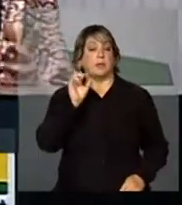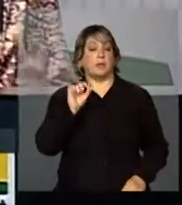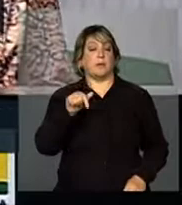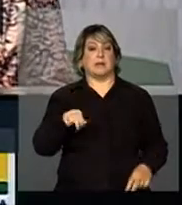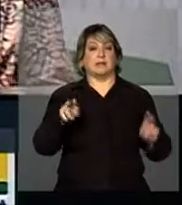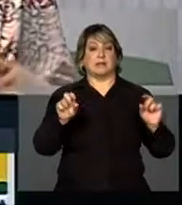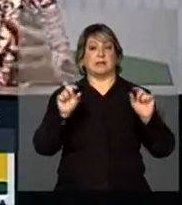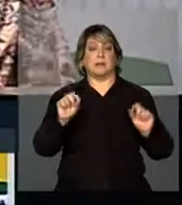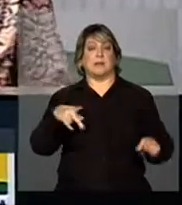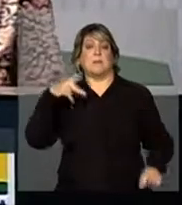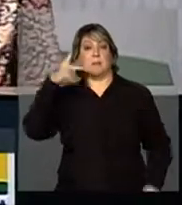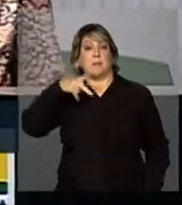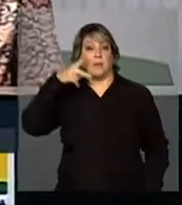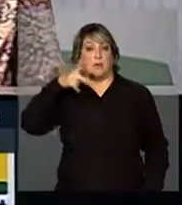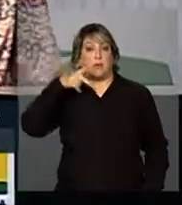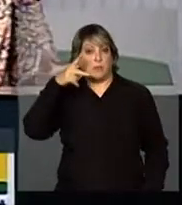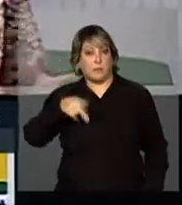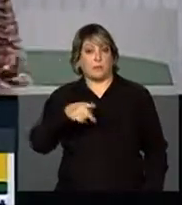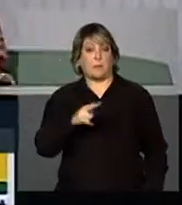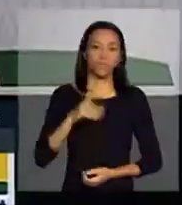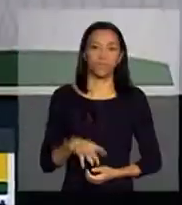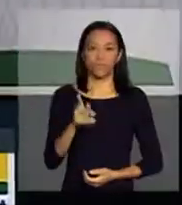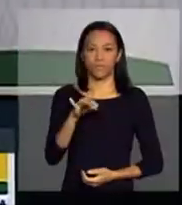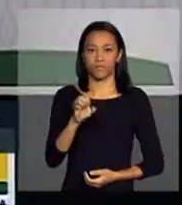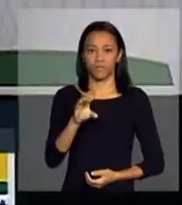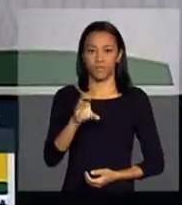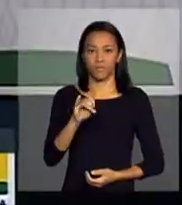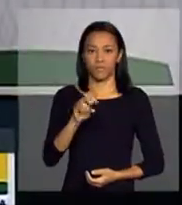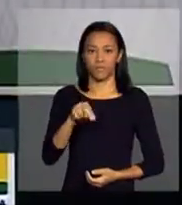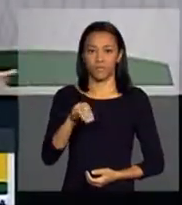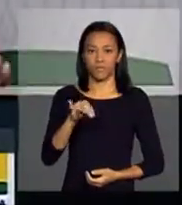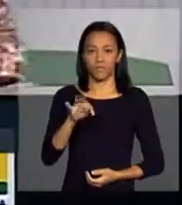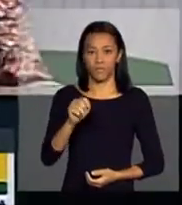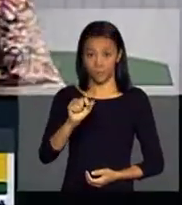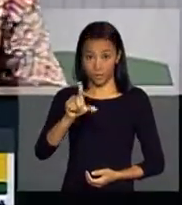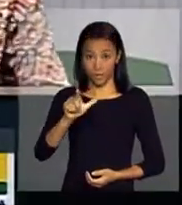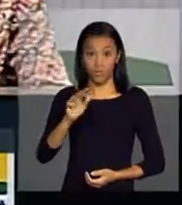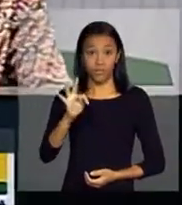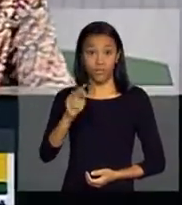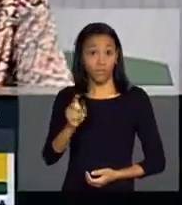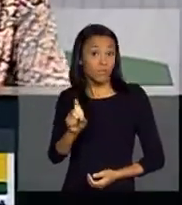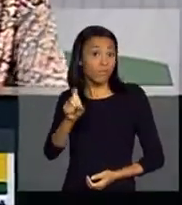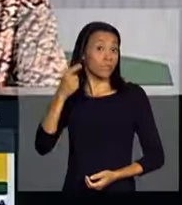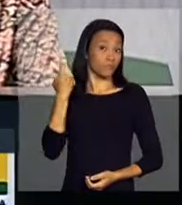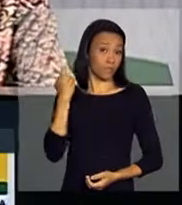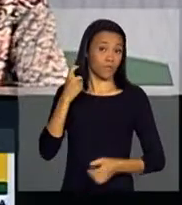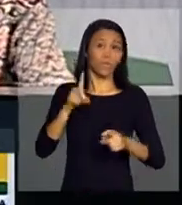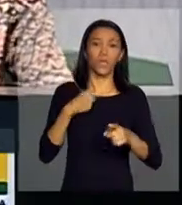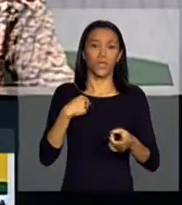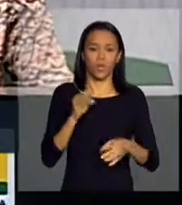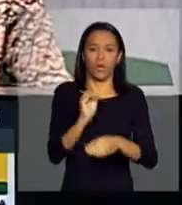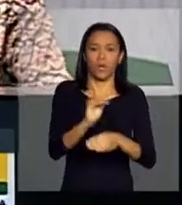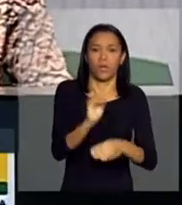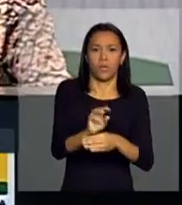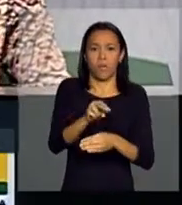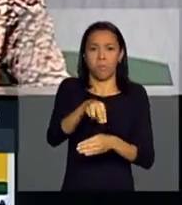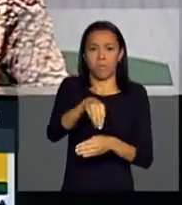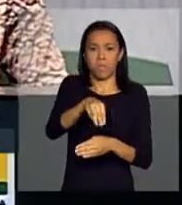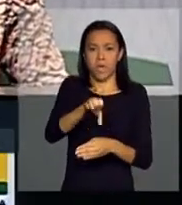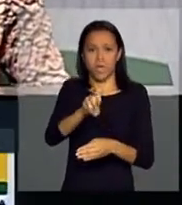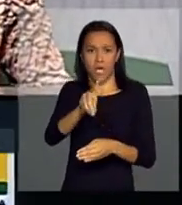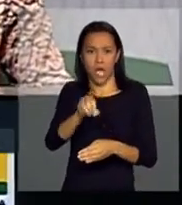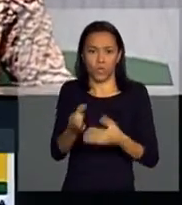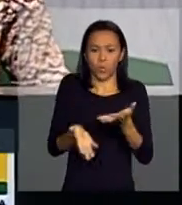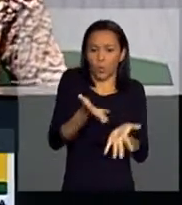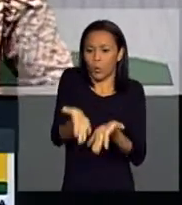das políticas protecionistas de antes que se fazia a proteção do mercado e